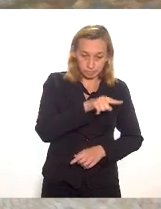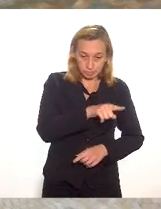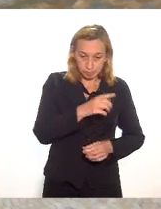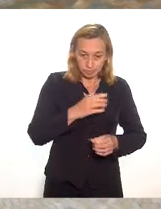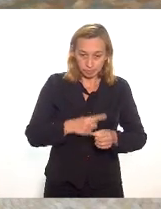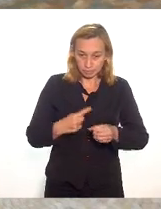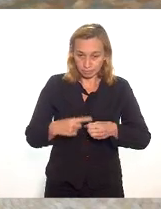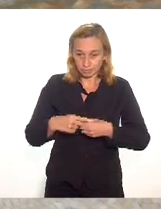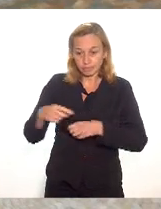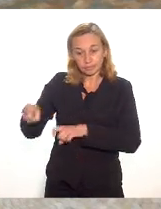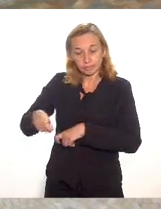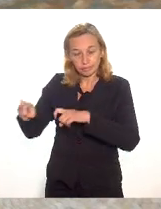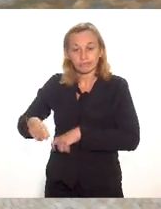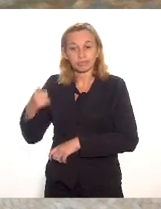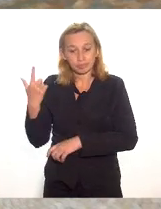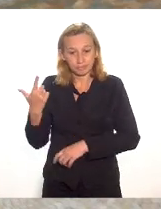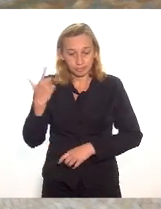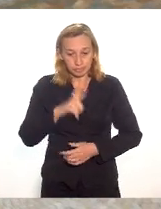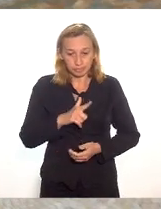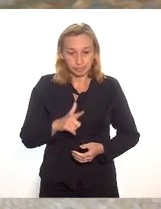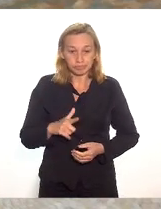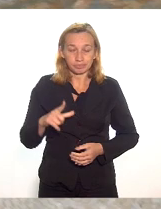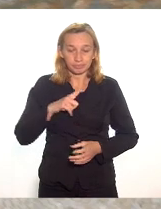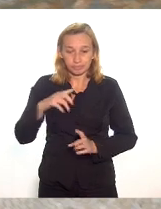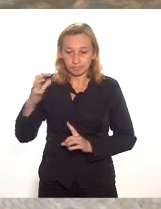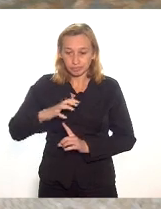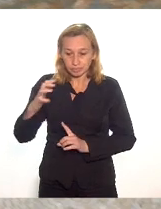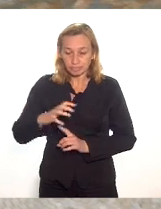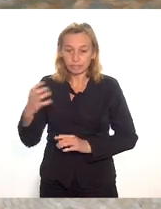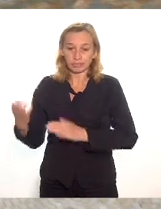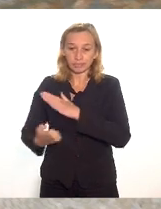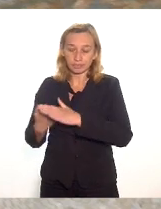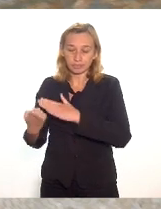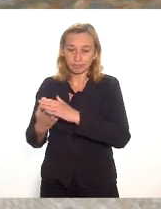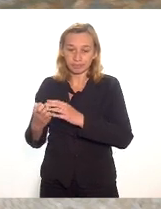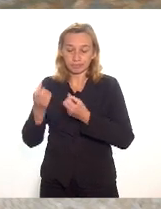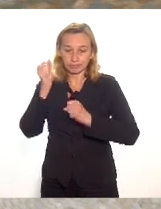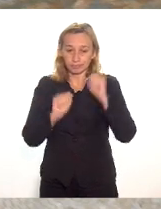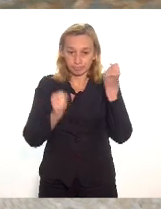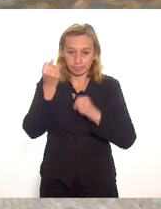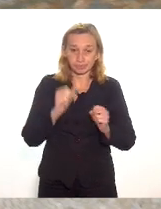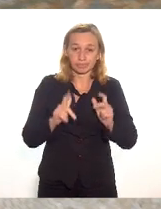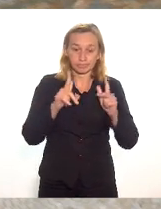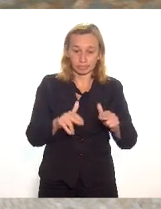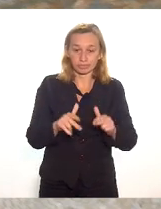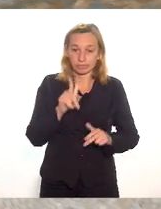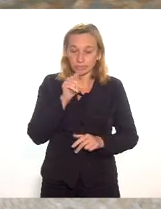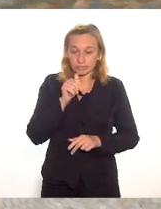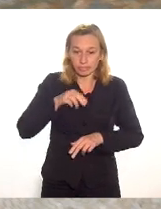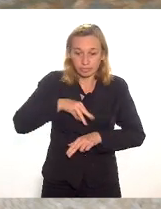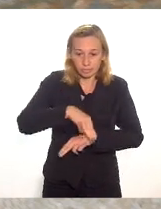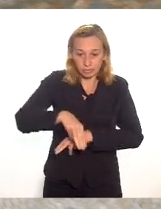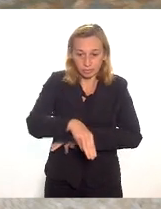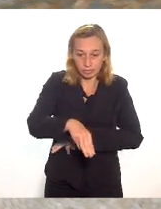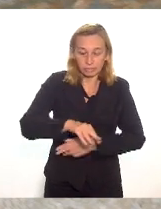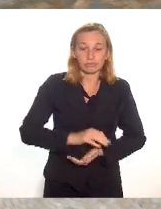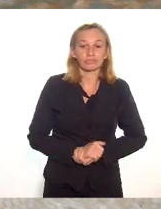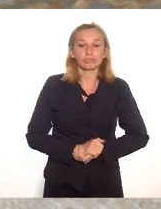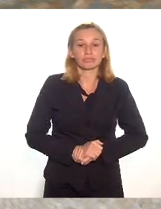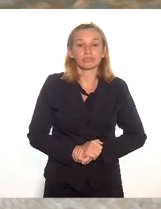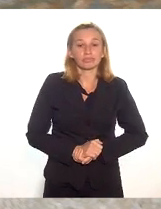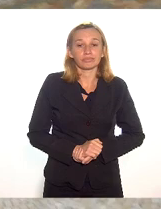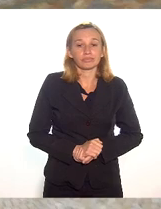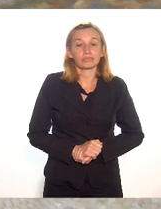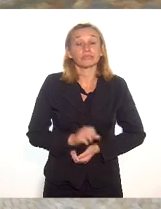também pudessem atrair indústrias, assim como fez Três Rios, que